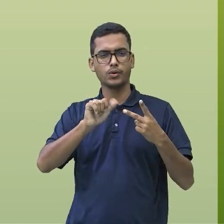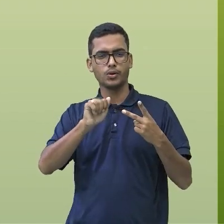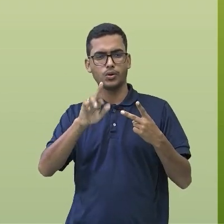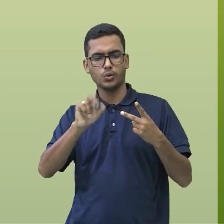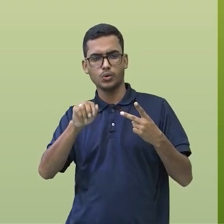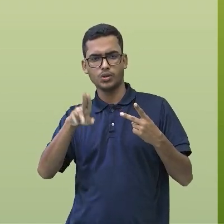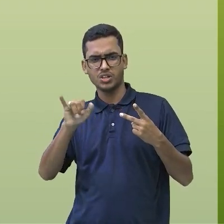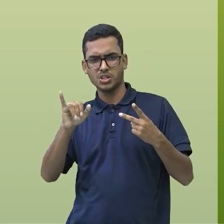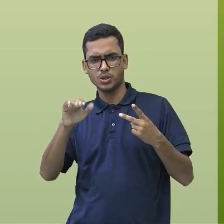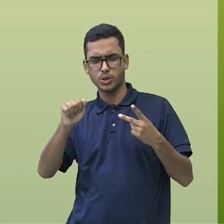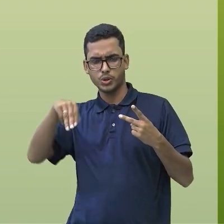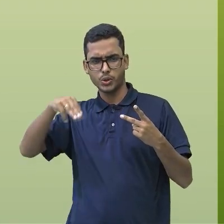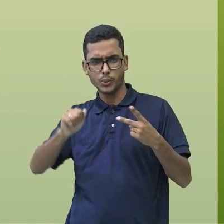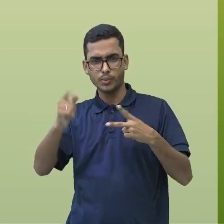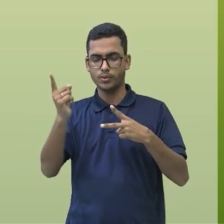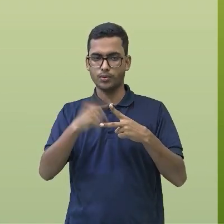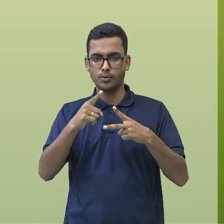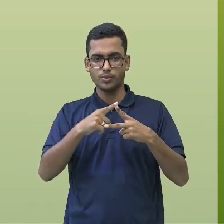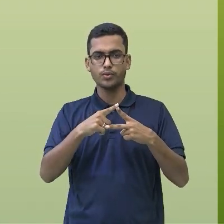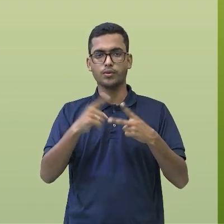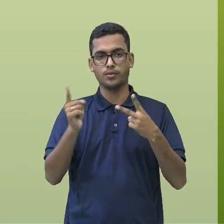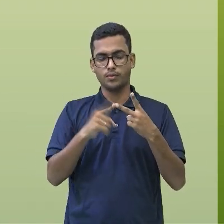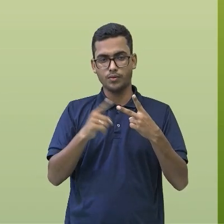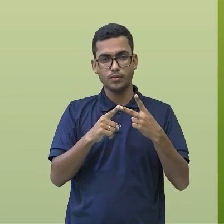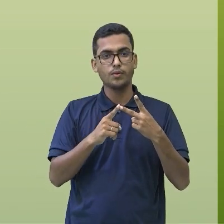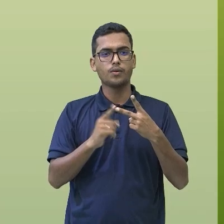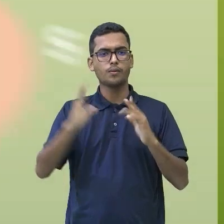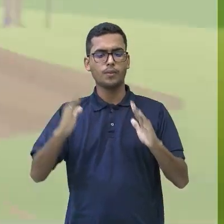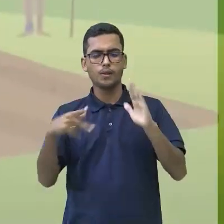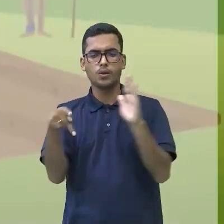Tempo Velho ao outono e inverno.